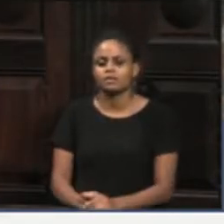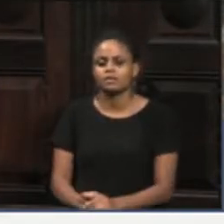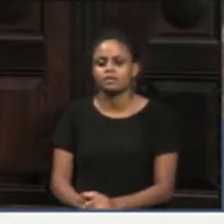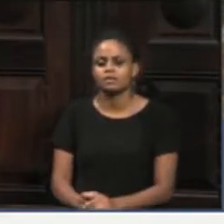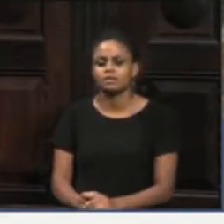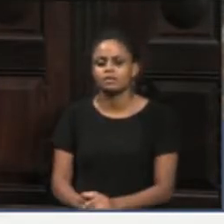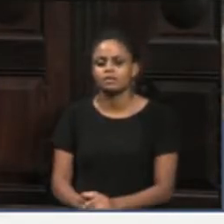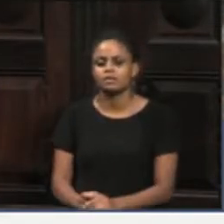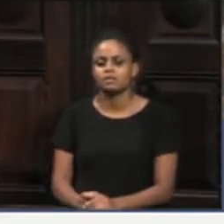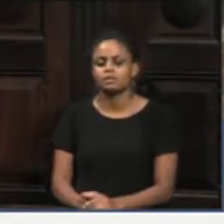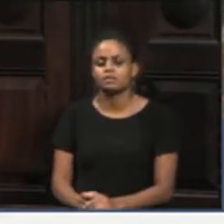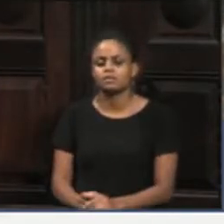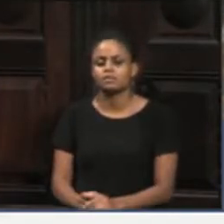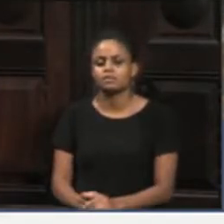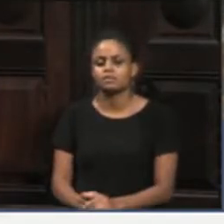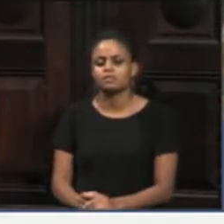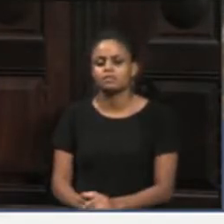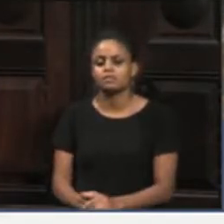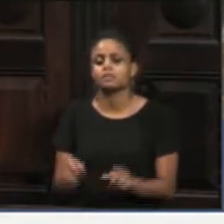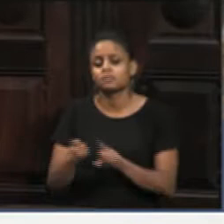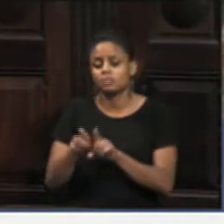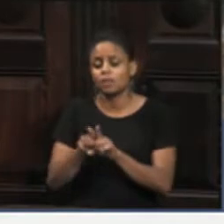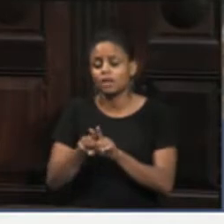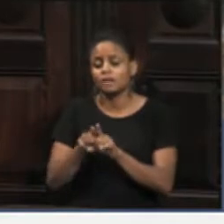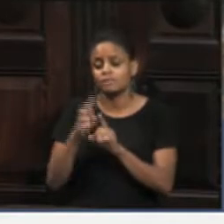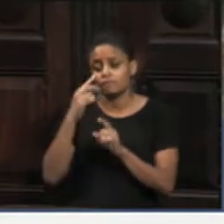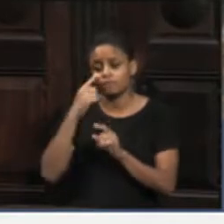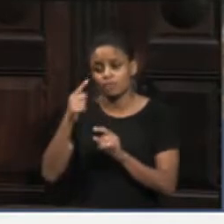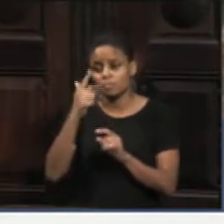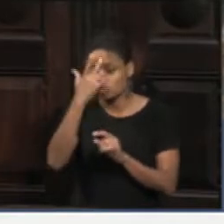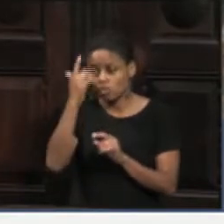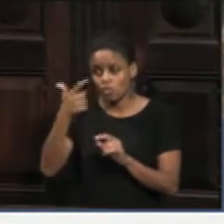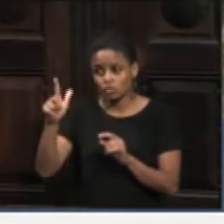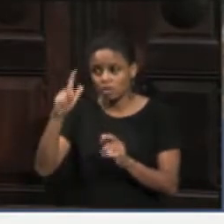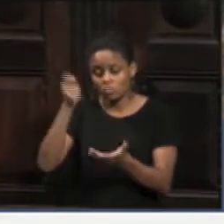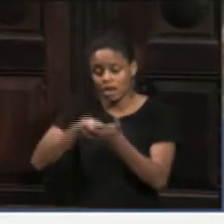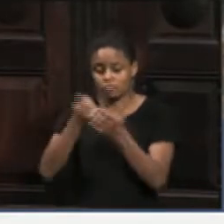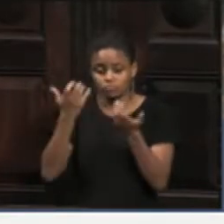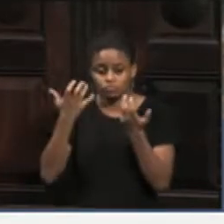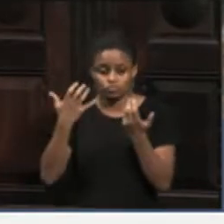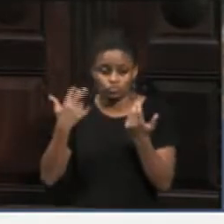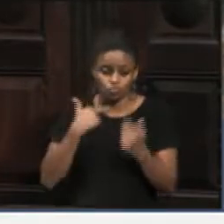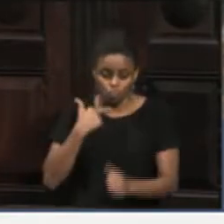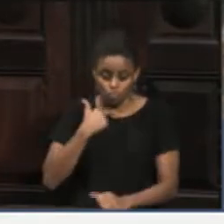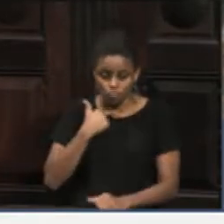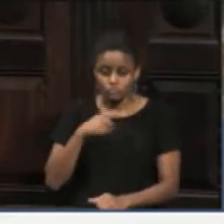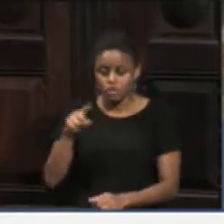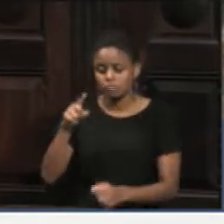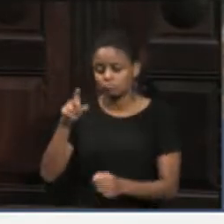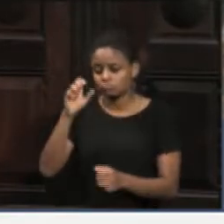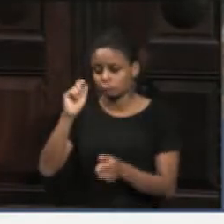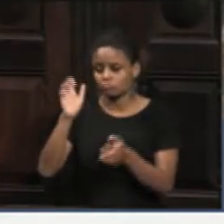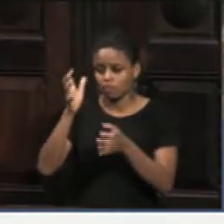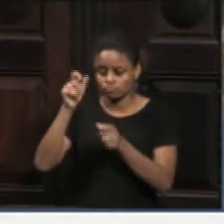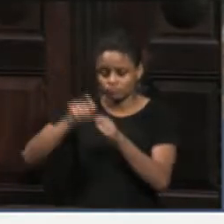casamento graciosamente daqueles que não têm renda. Porque se ele vai receber dos